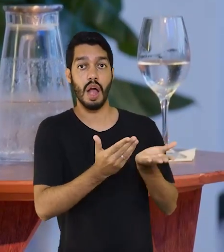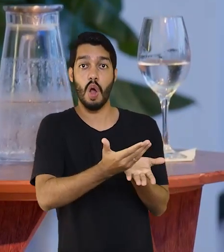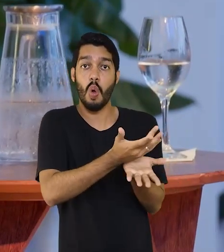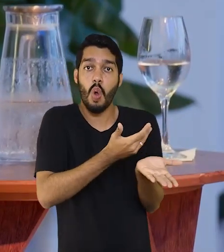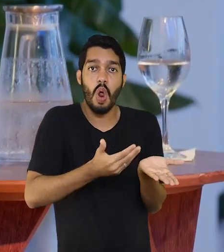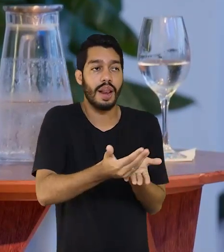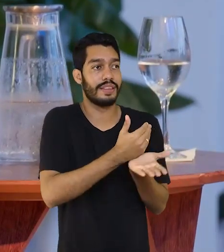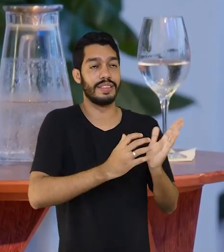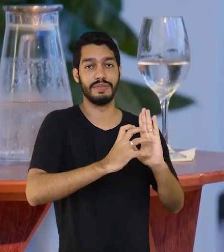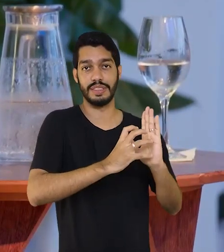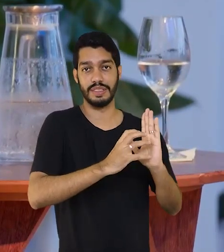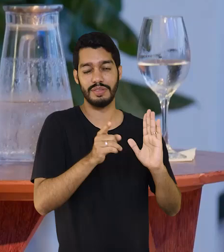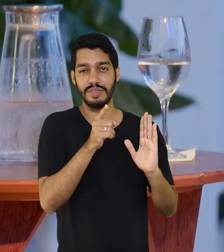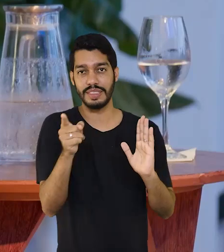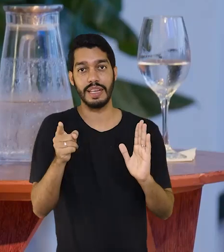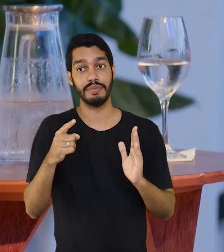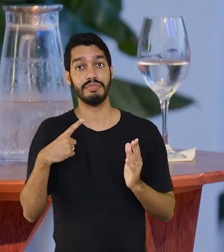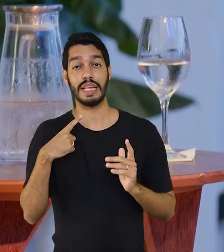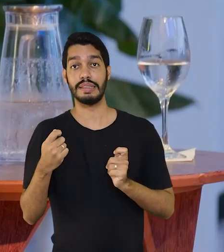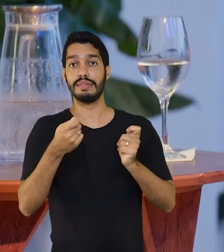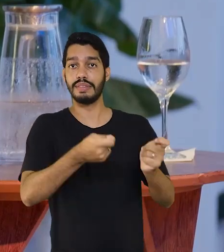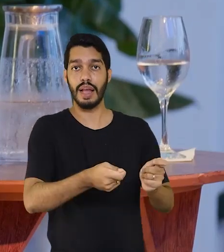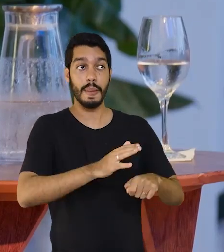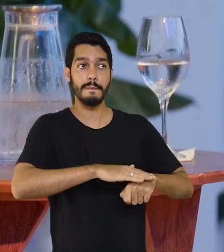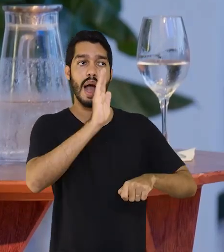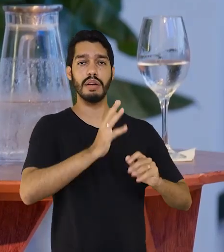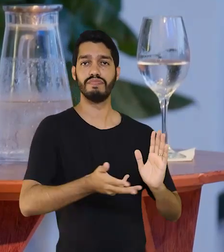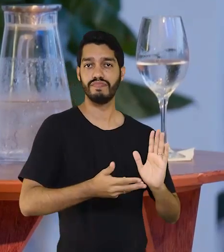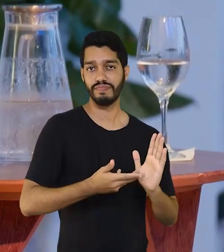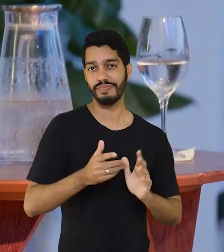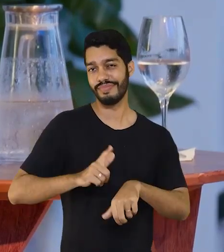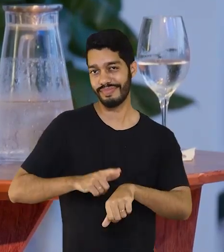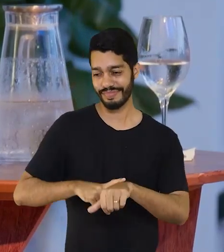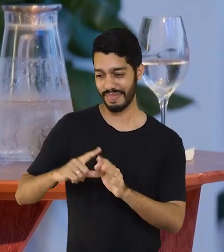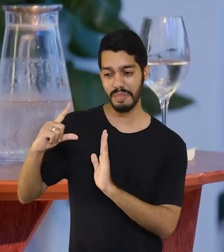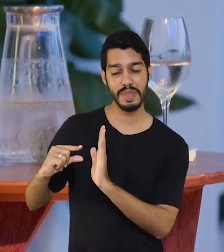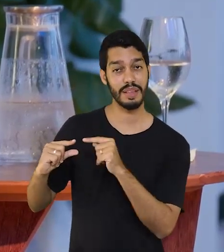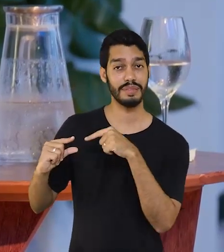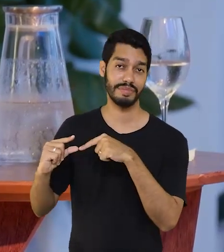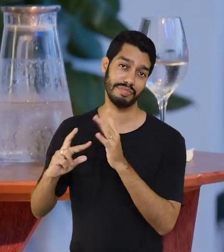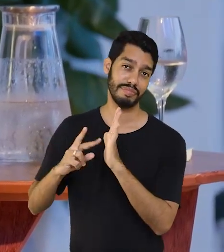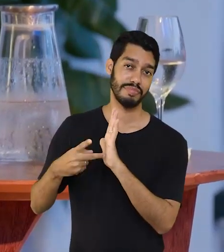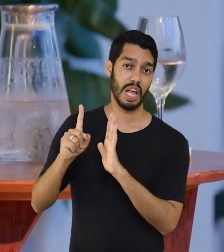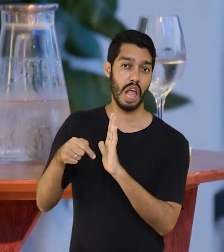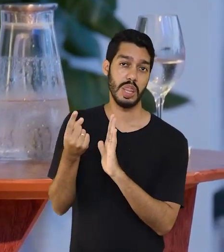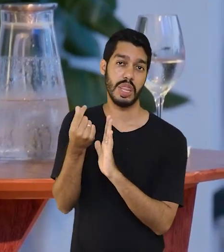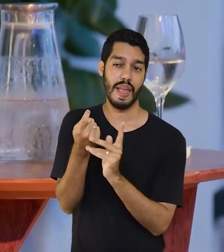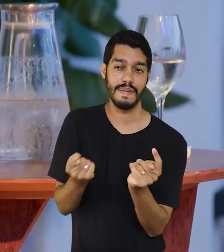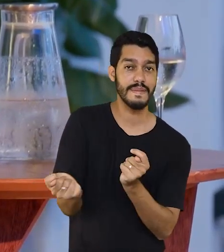conseguem entregar para suas grandes marcas, por exemplo, é um aumento de produtividade quando você reduz o tempo, e obviamente tempo é dinheiro,